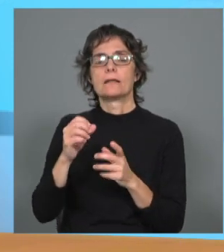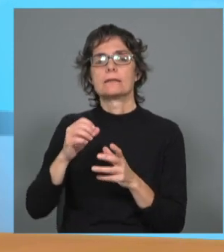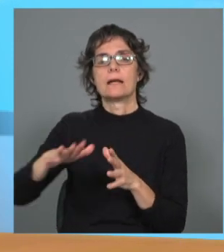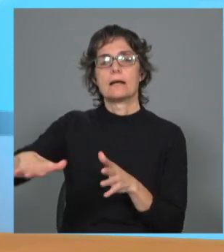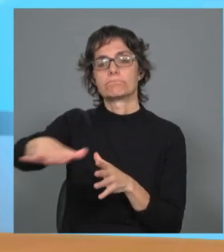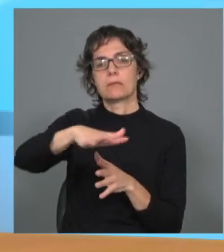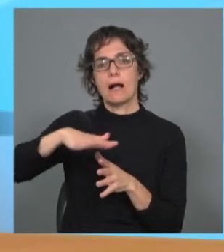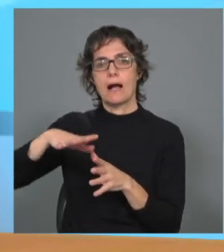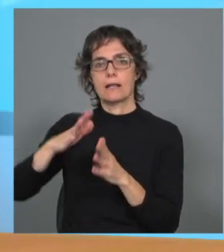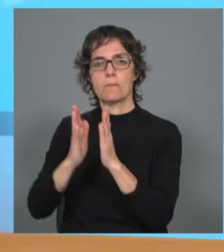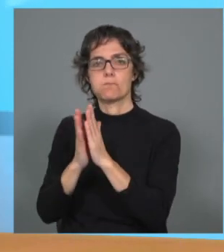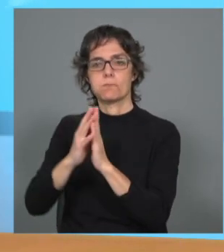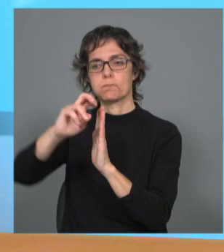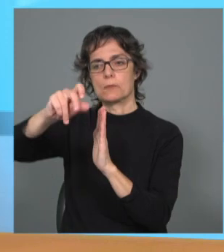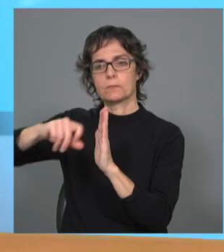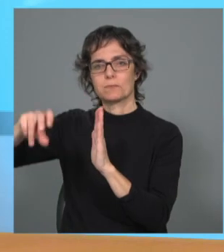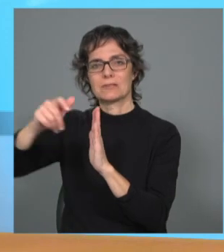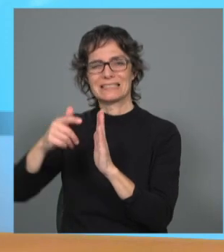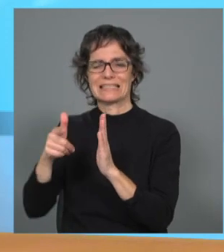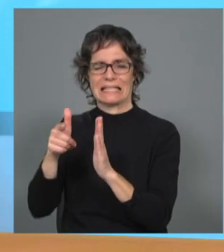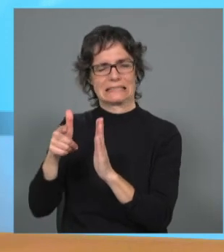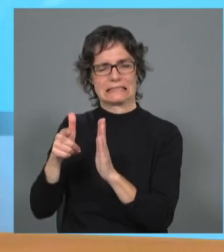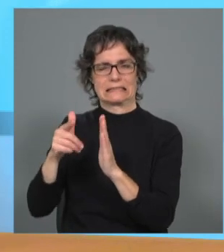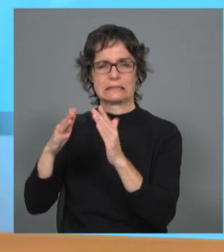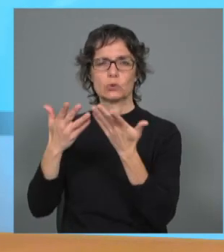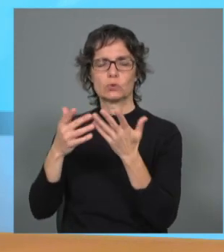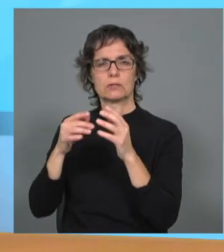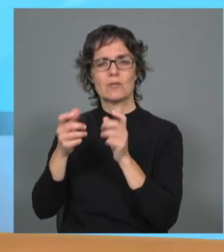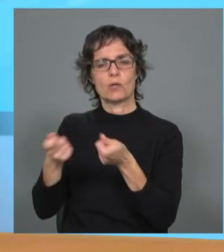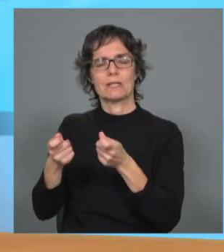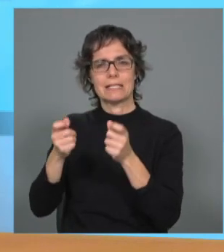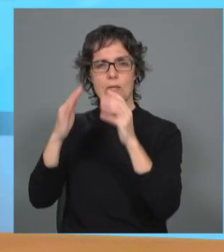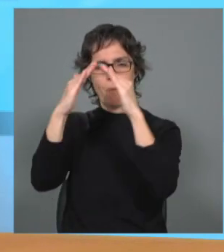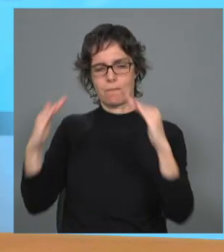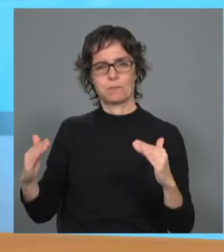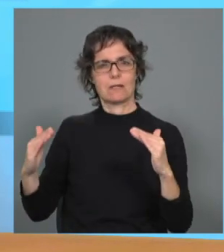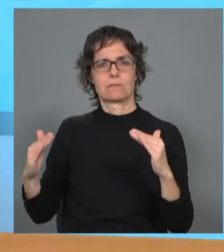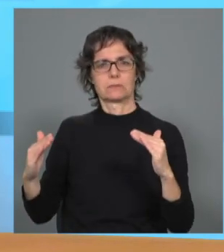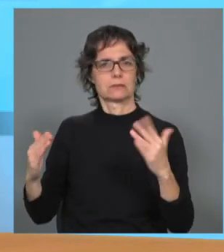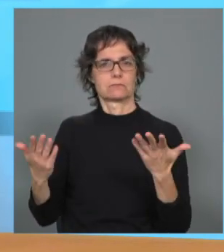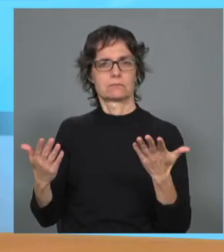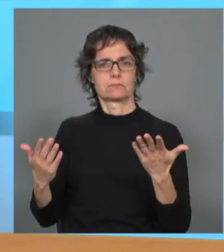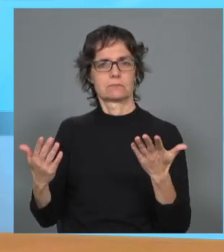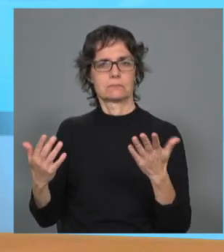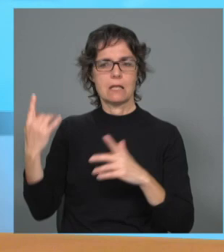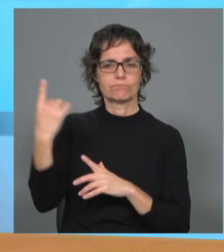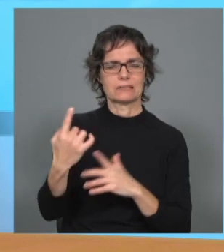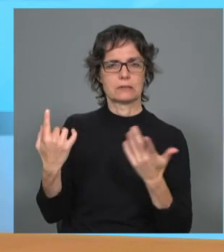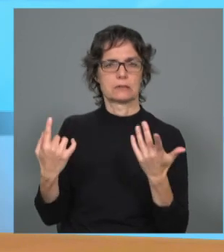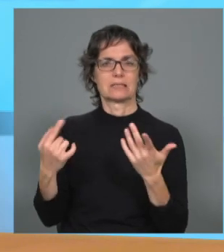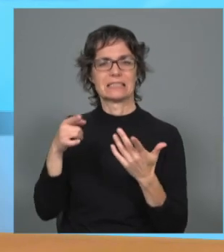que continua a ser tudo muito piramidal, muito vertical, de cima para baixo, diretivo, e é mais difícil